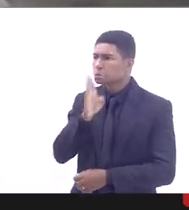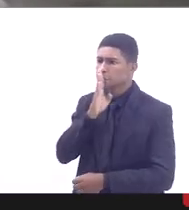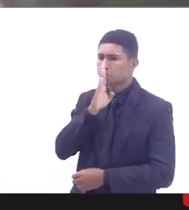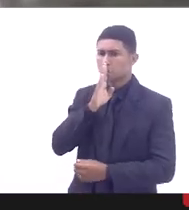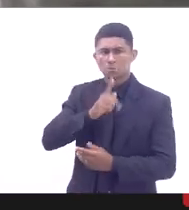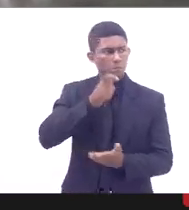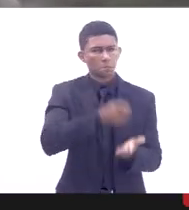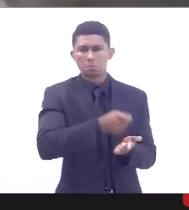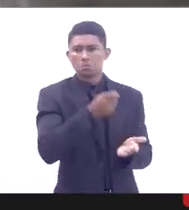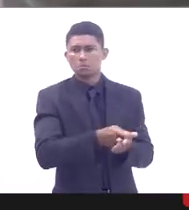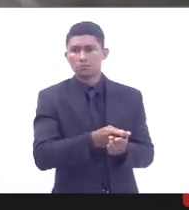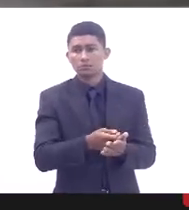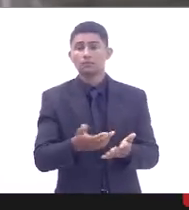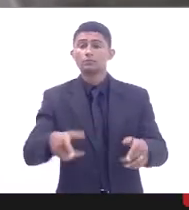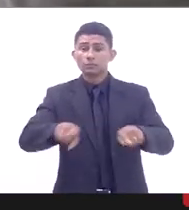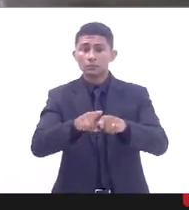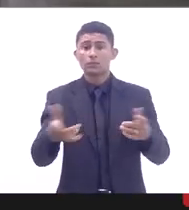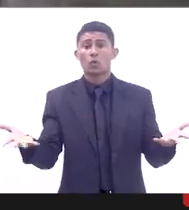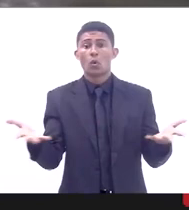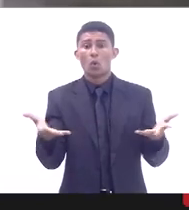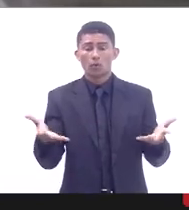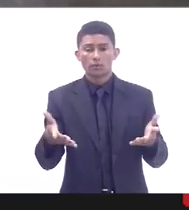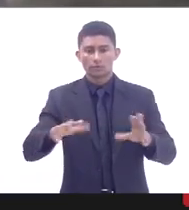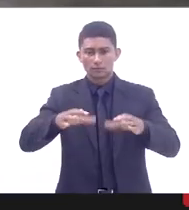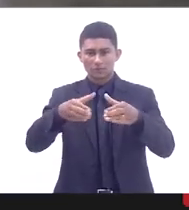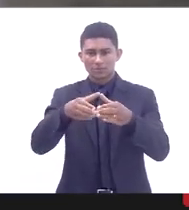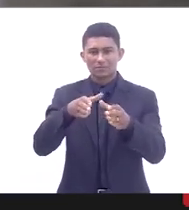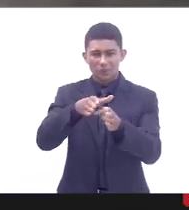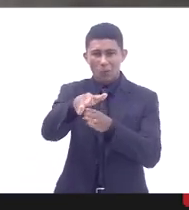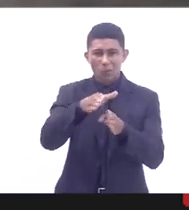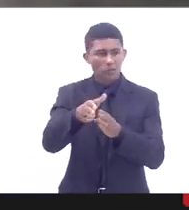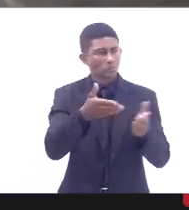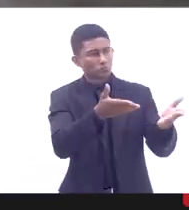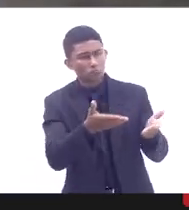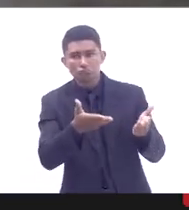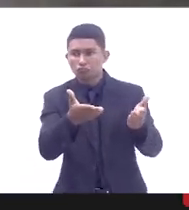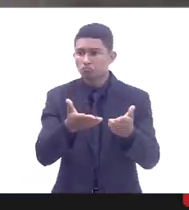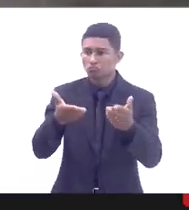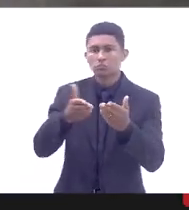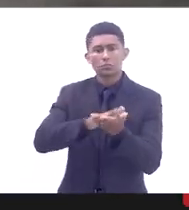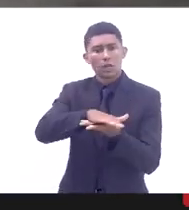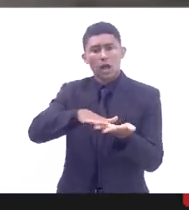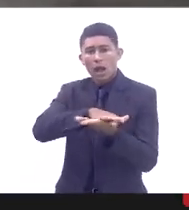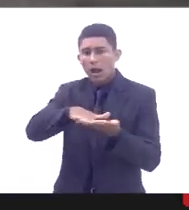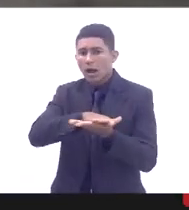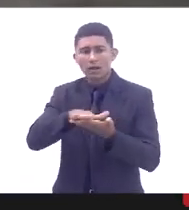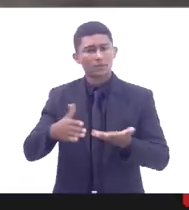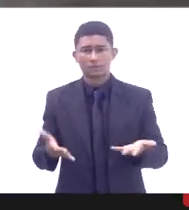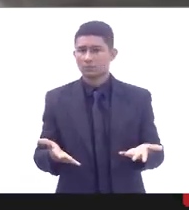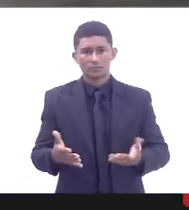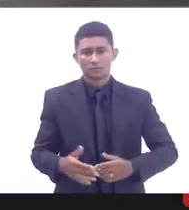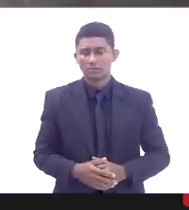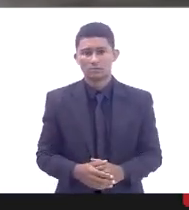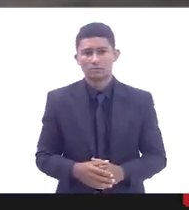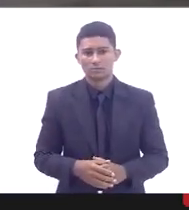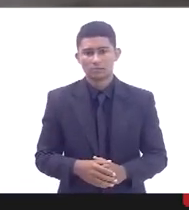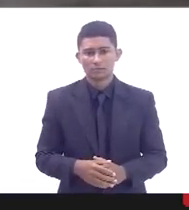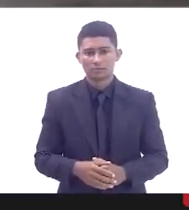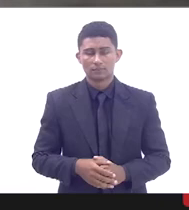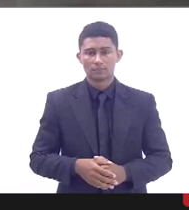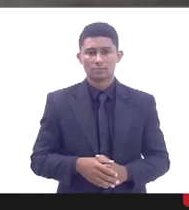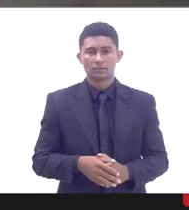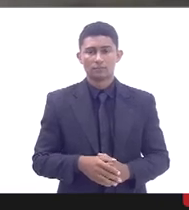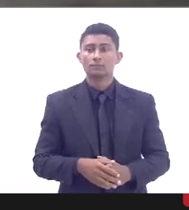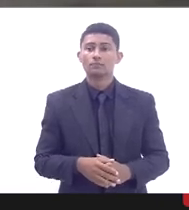inclusive a gente tem dificuldade de ser convocado os conselhos mesmo tendo representante eleito para esses espaços é